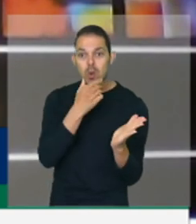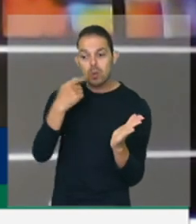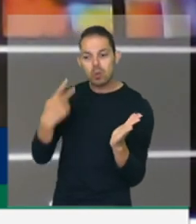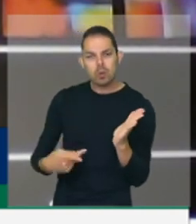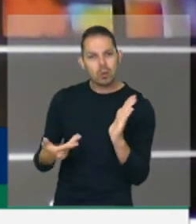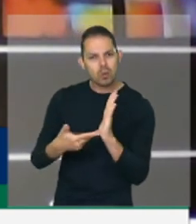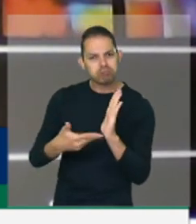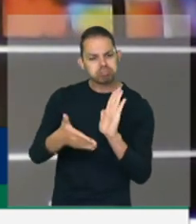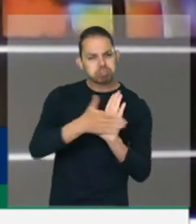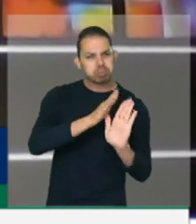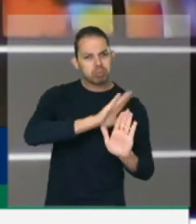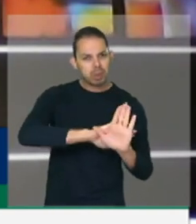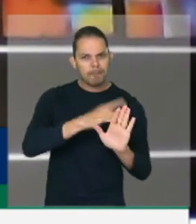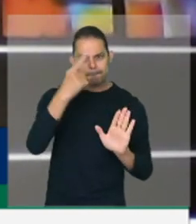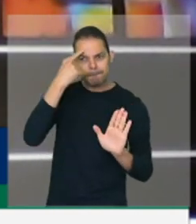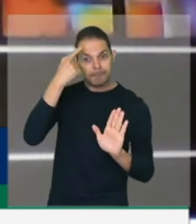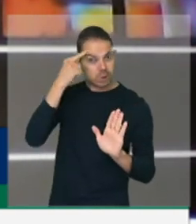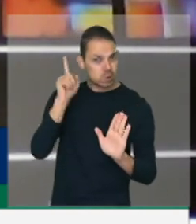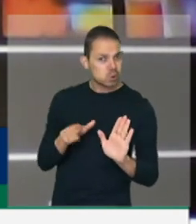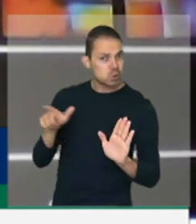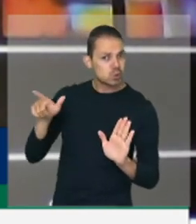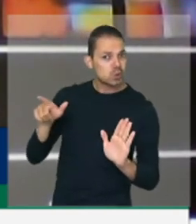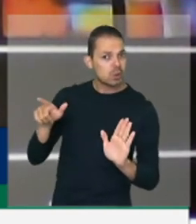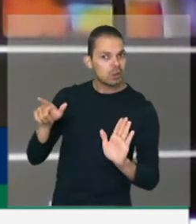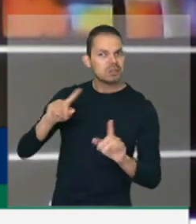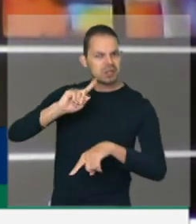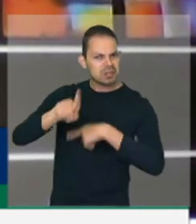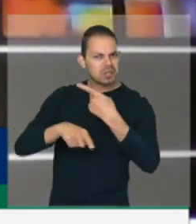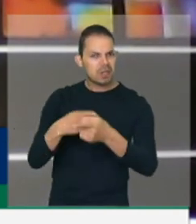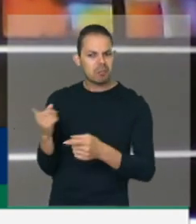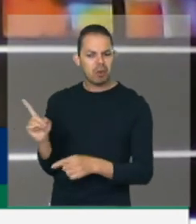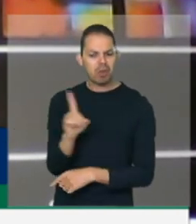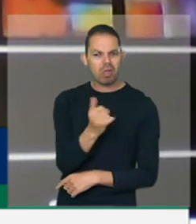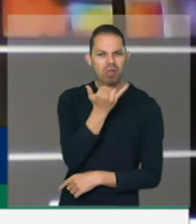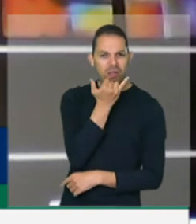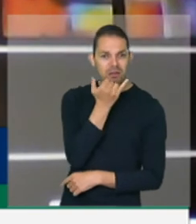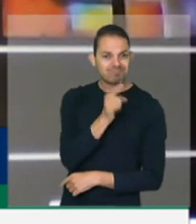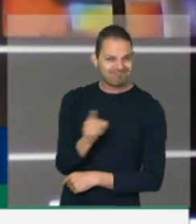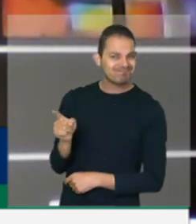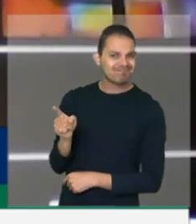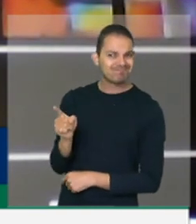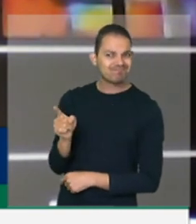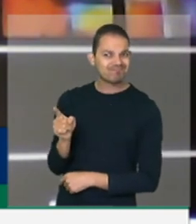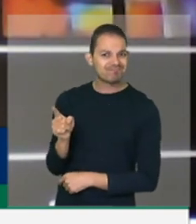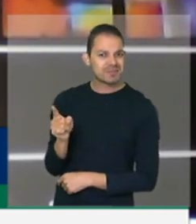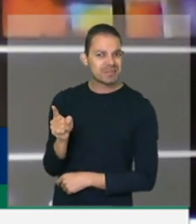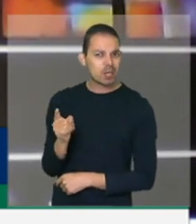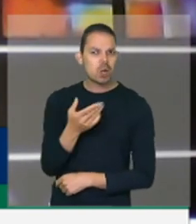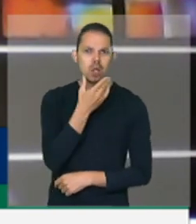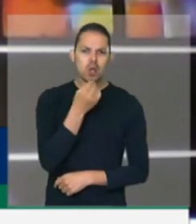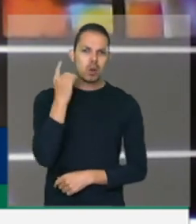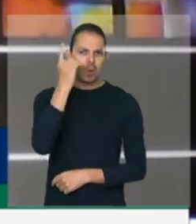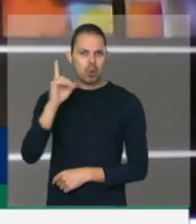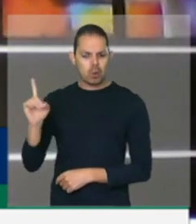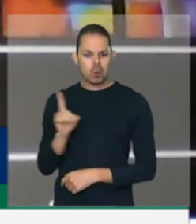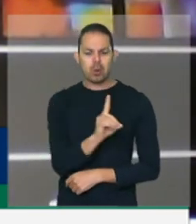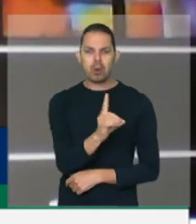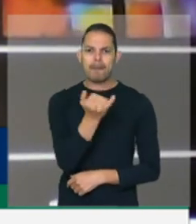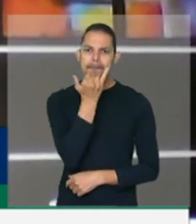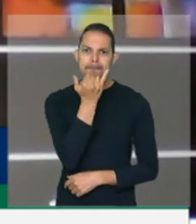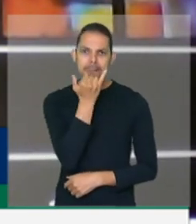dos Deputados? Será que ele se retratou perante esse jornalista? Será que ele se retratou perante